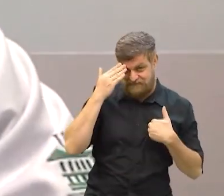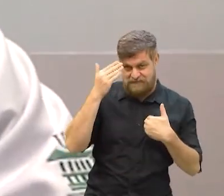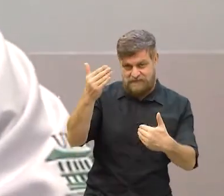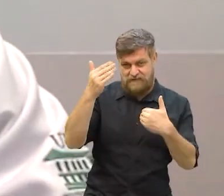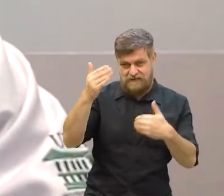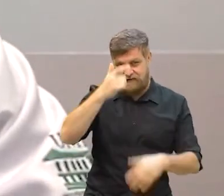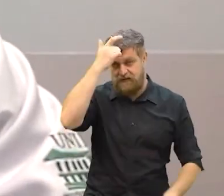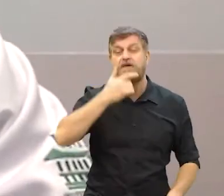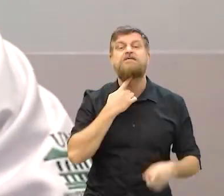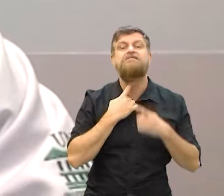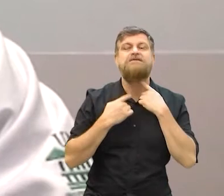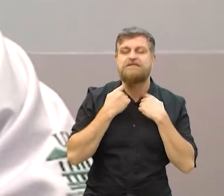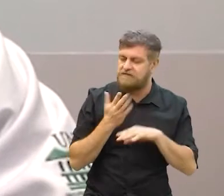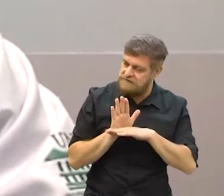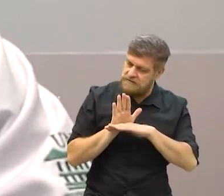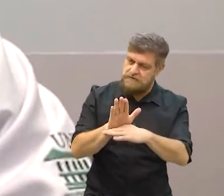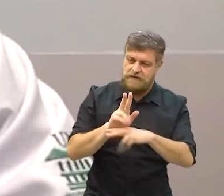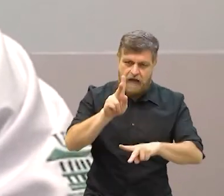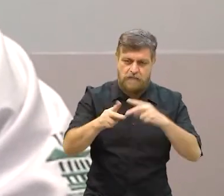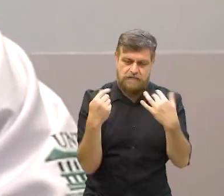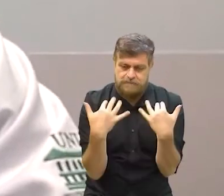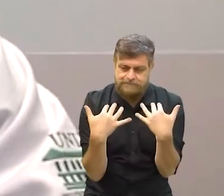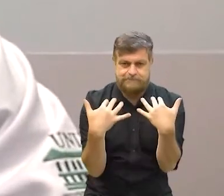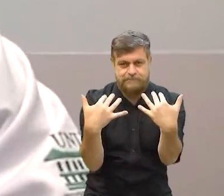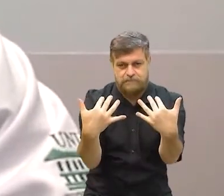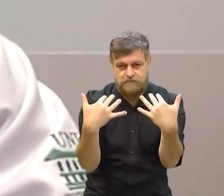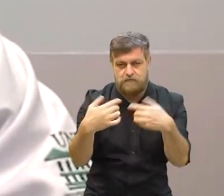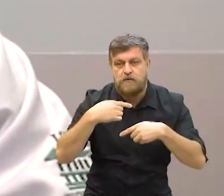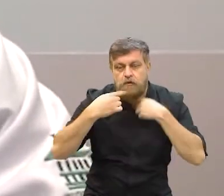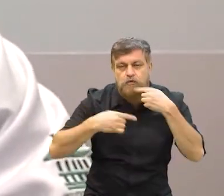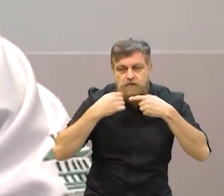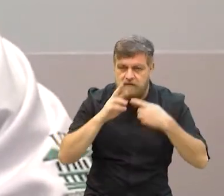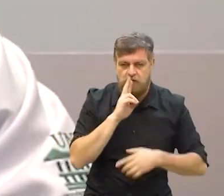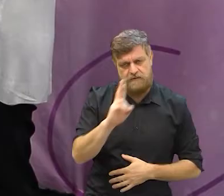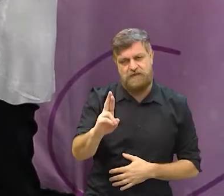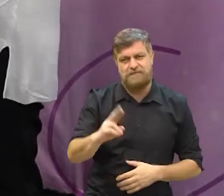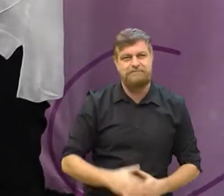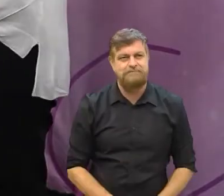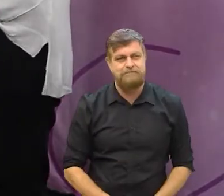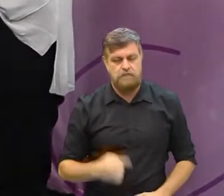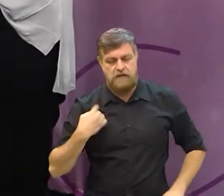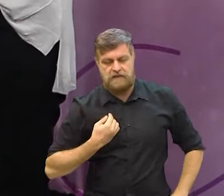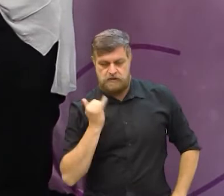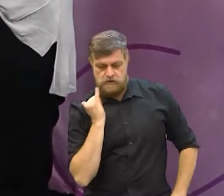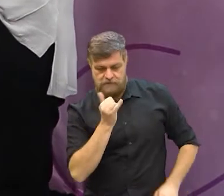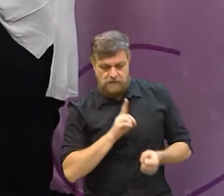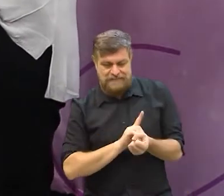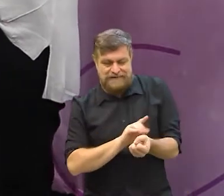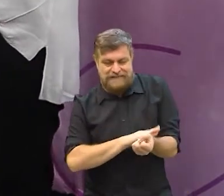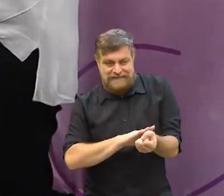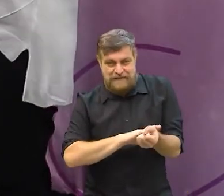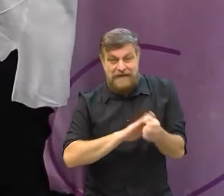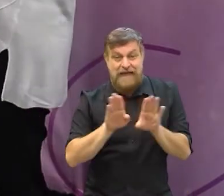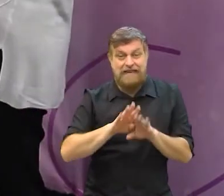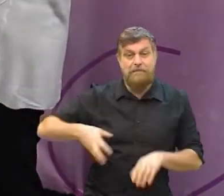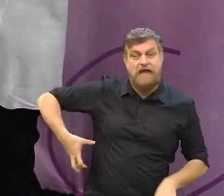convite, né? E estou aqui à disposição de vocês, todo o público que está nos vendo e assistindo para tirar as dúvidas. Doutor, a gente falou aí diabetes